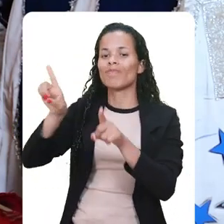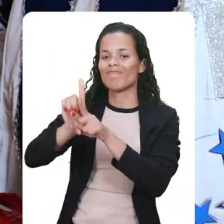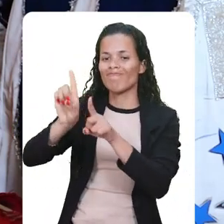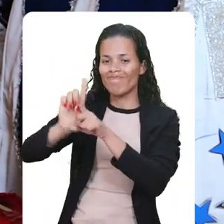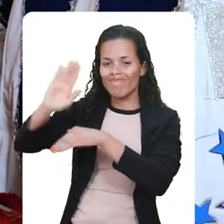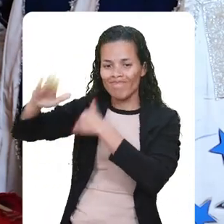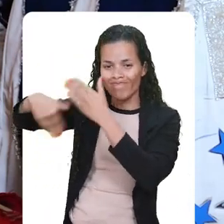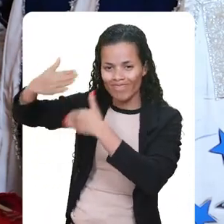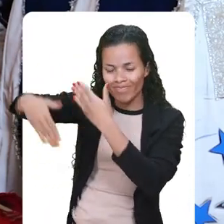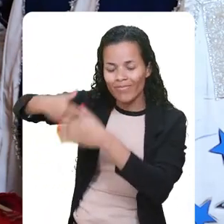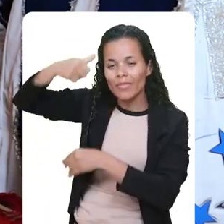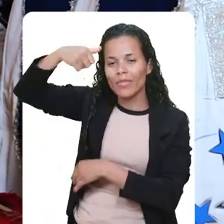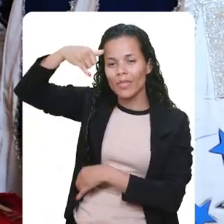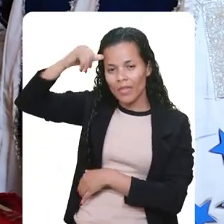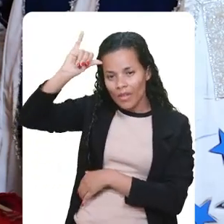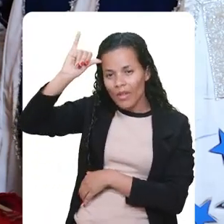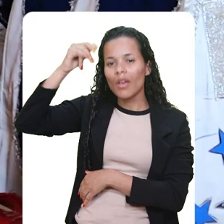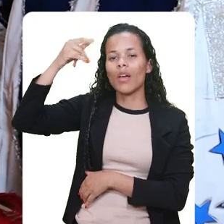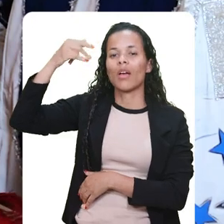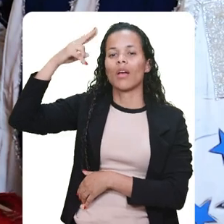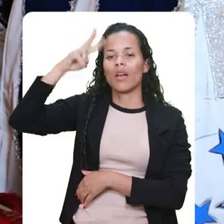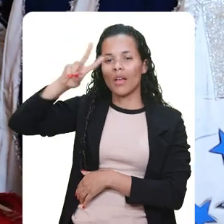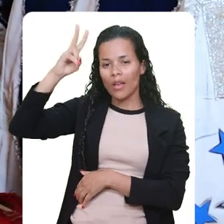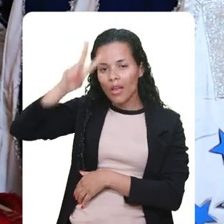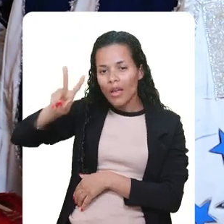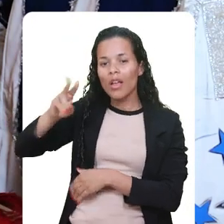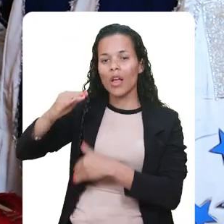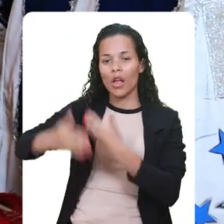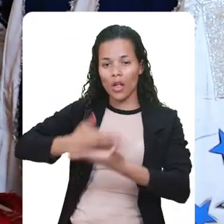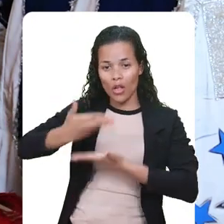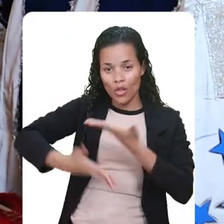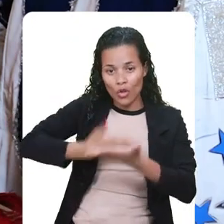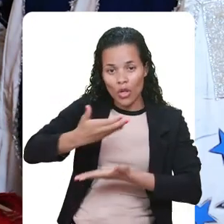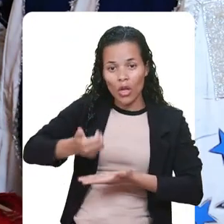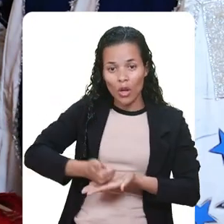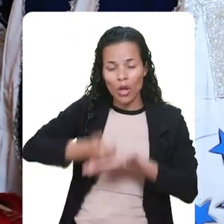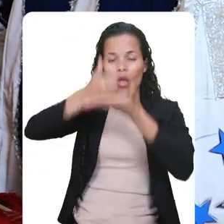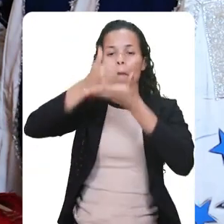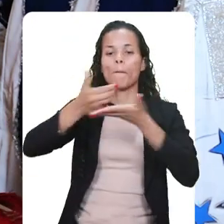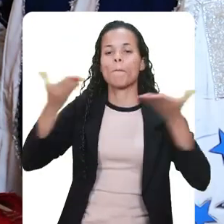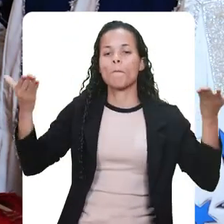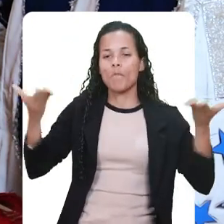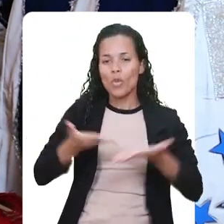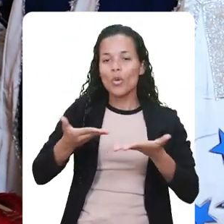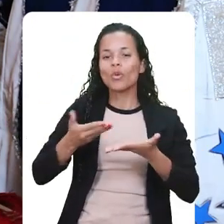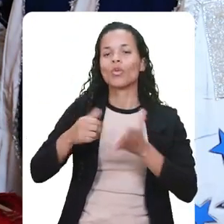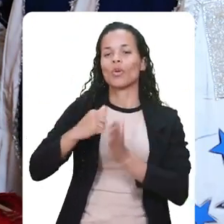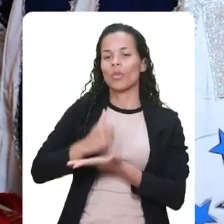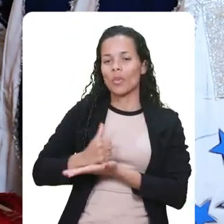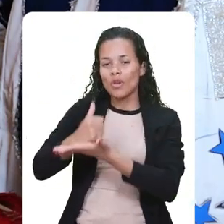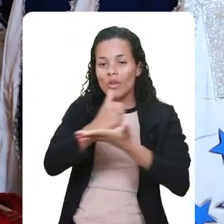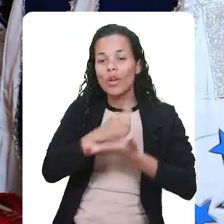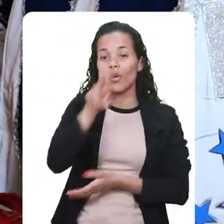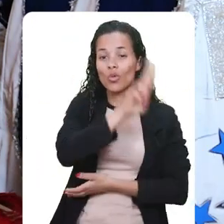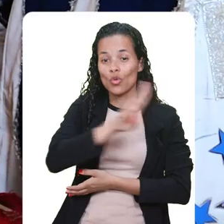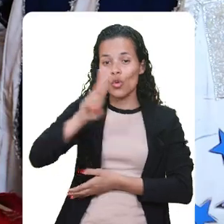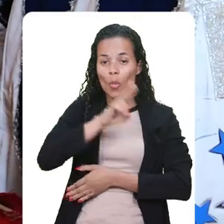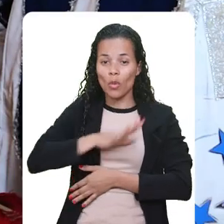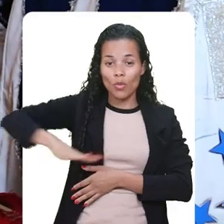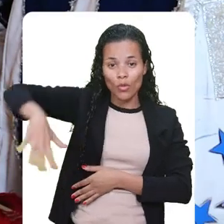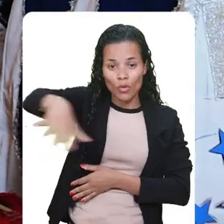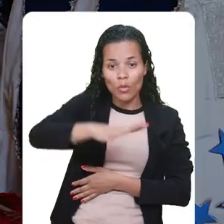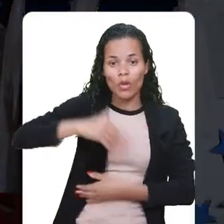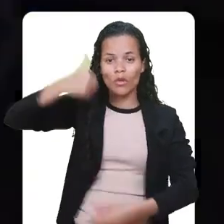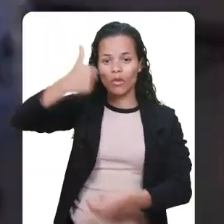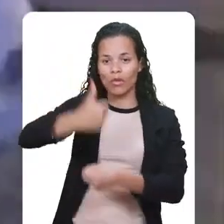história do boi de buzina. Eles contribuíram muito para que hoje o boi de buzina tivesse o nome que tem e o espaço que